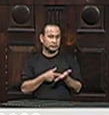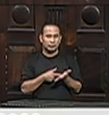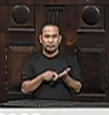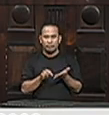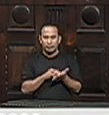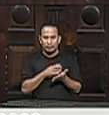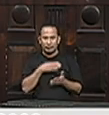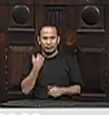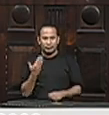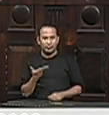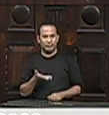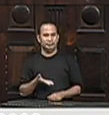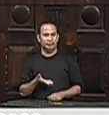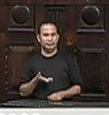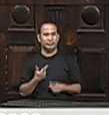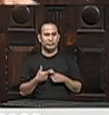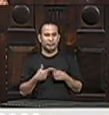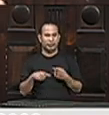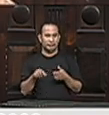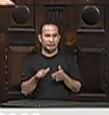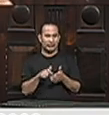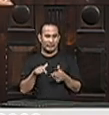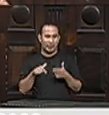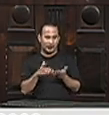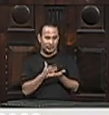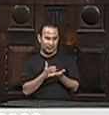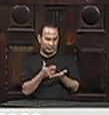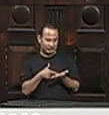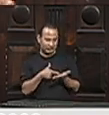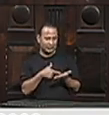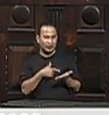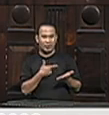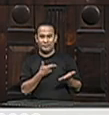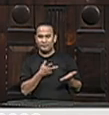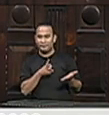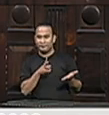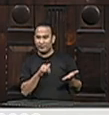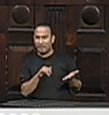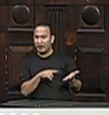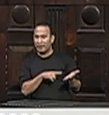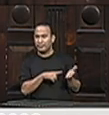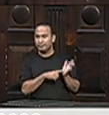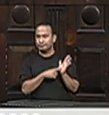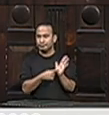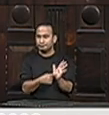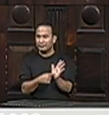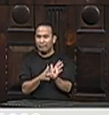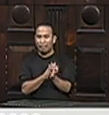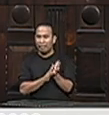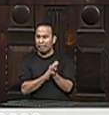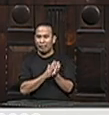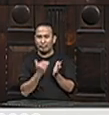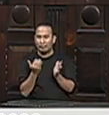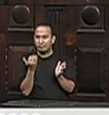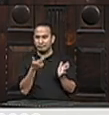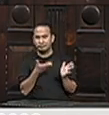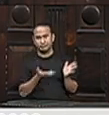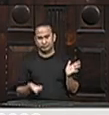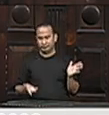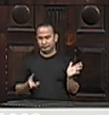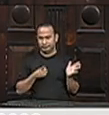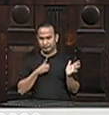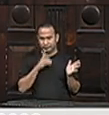Conselho, reivindicações que lá no Conselho contaram com a aquiescência do setor patronal. Quando